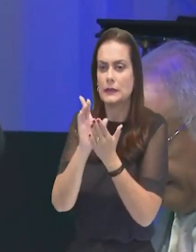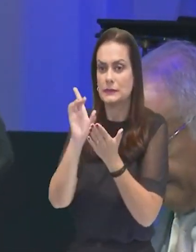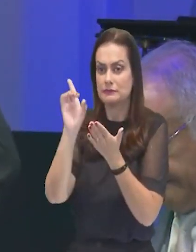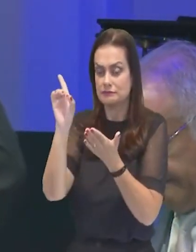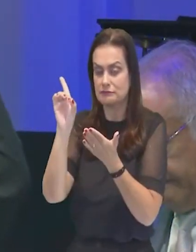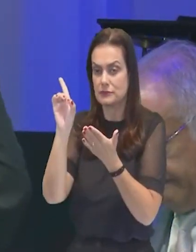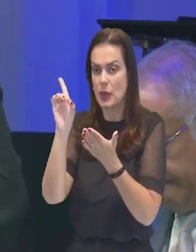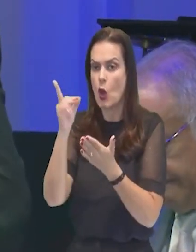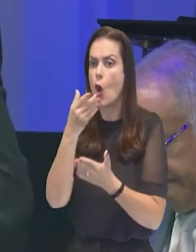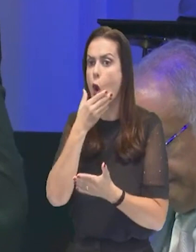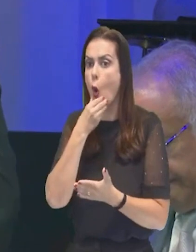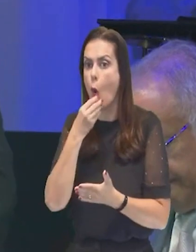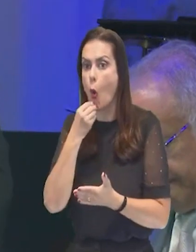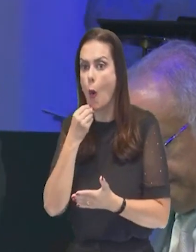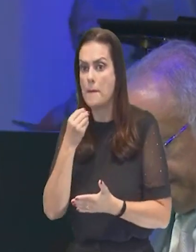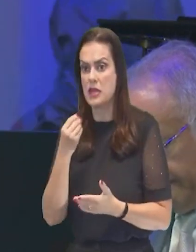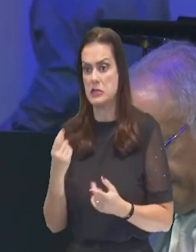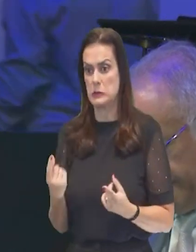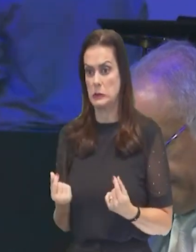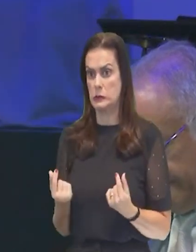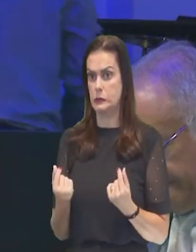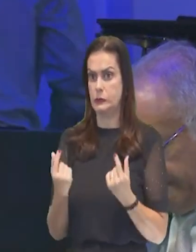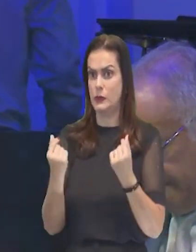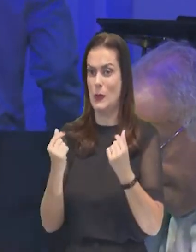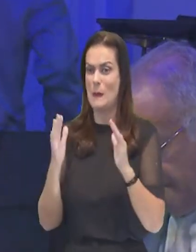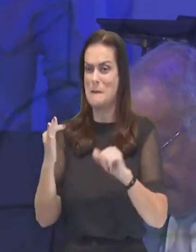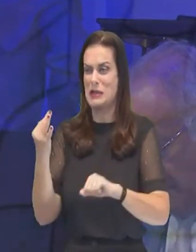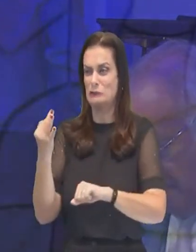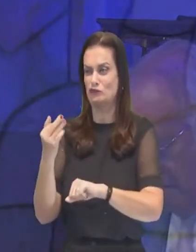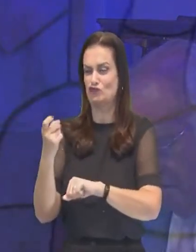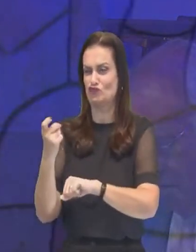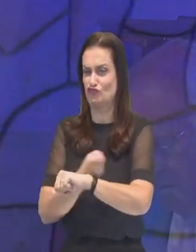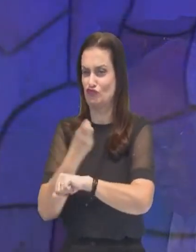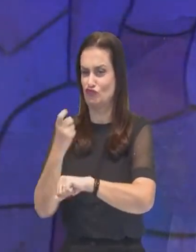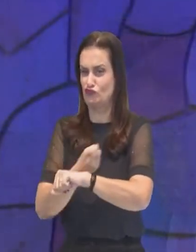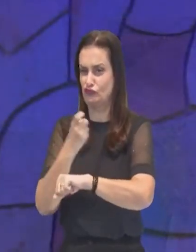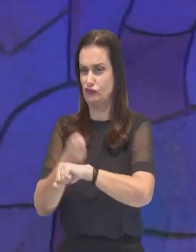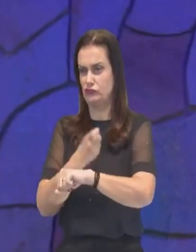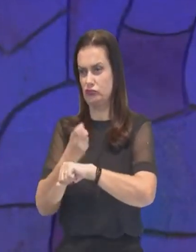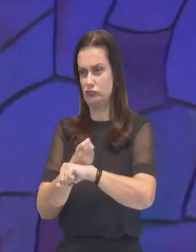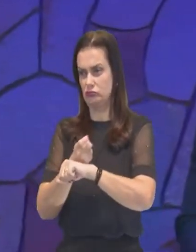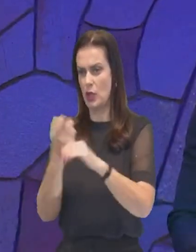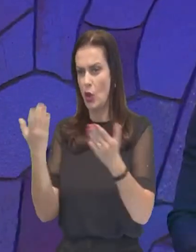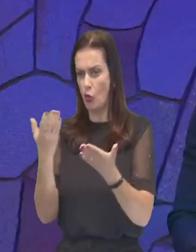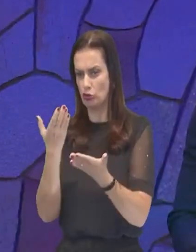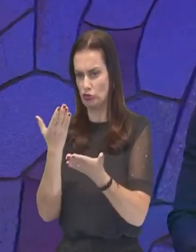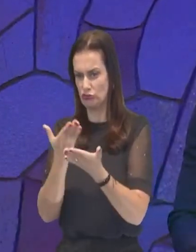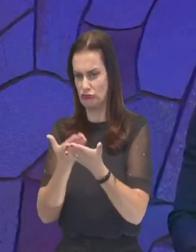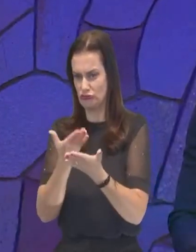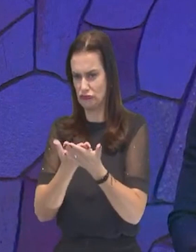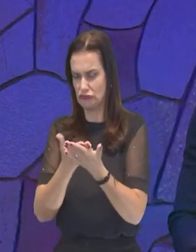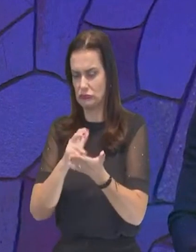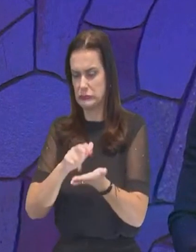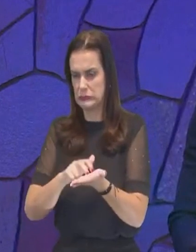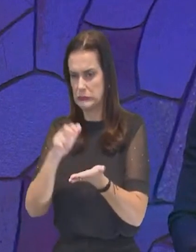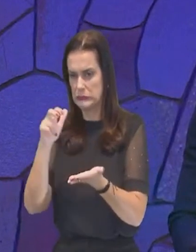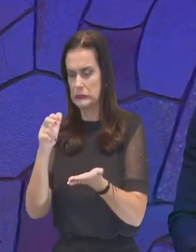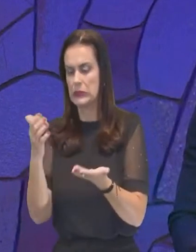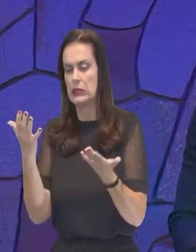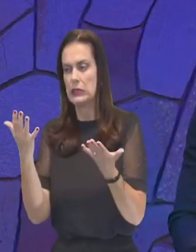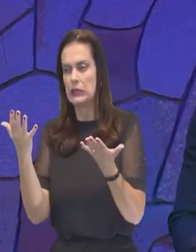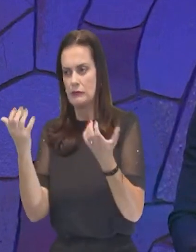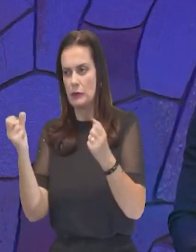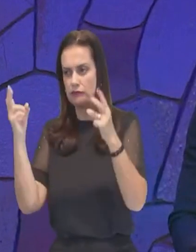e insensato. E a introdução desta reflexão nesta manhã, desta mensagem,